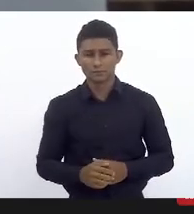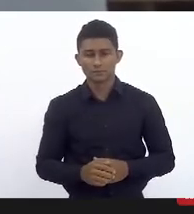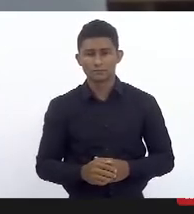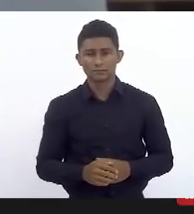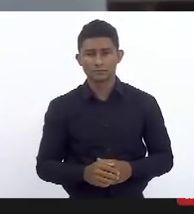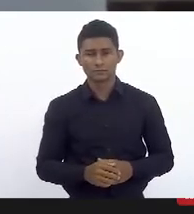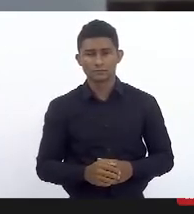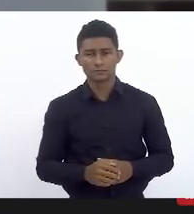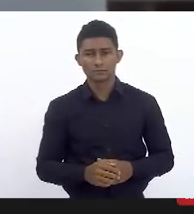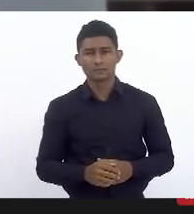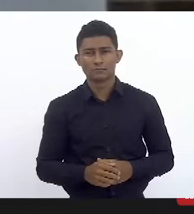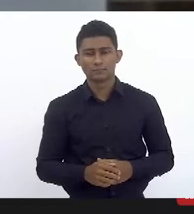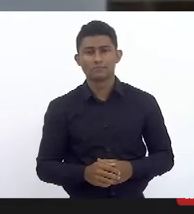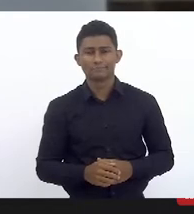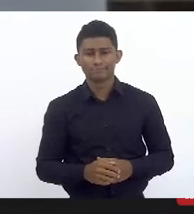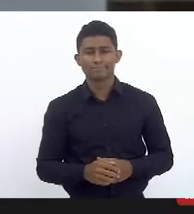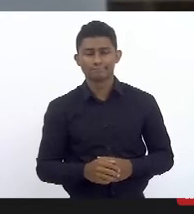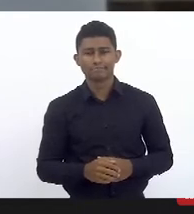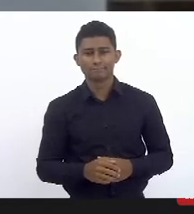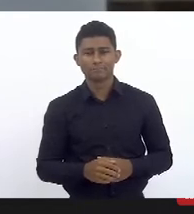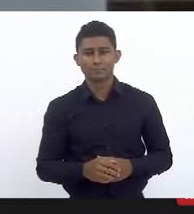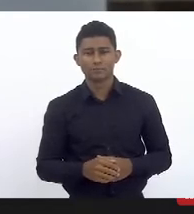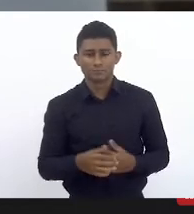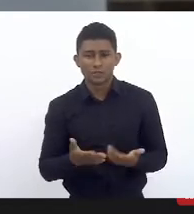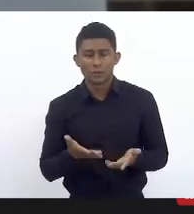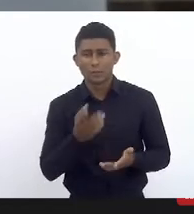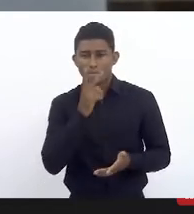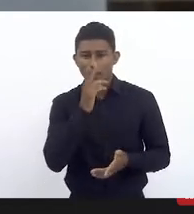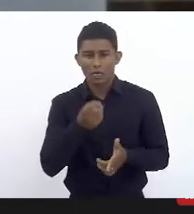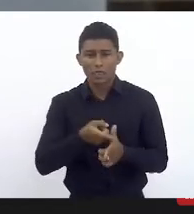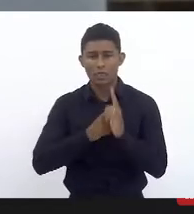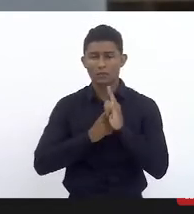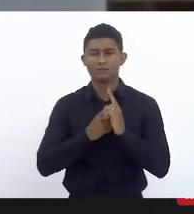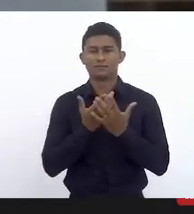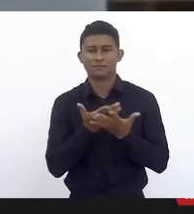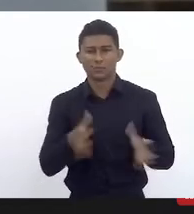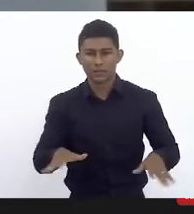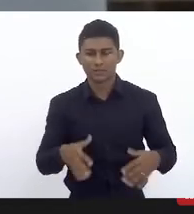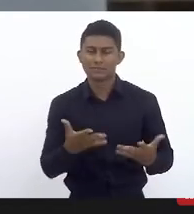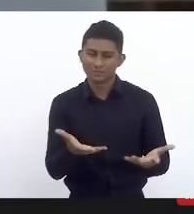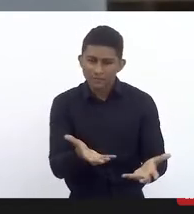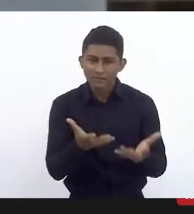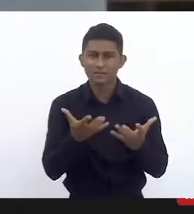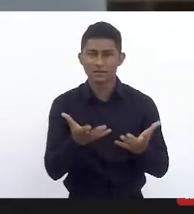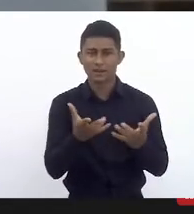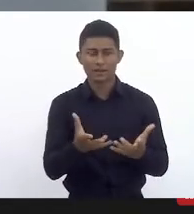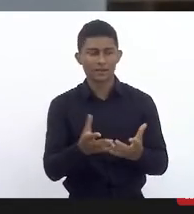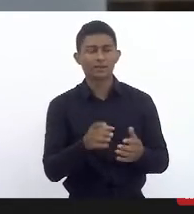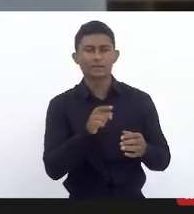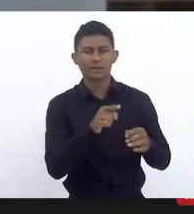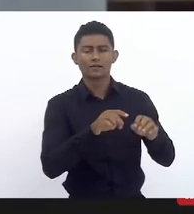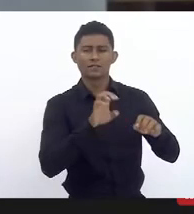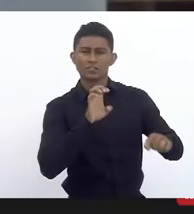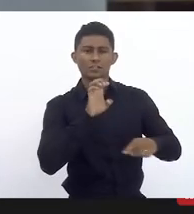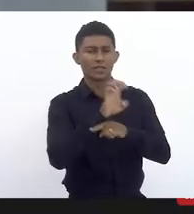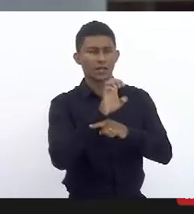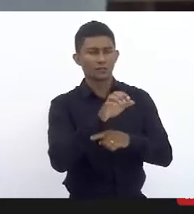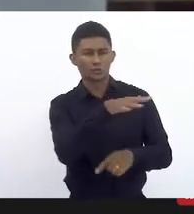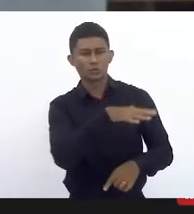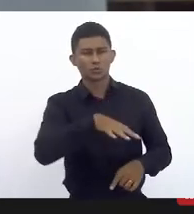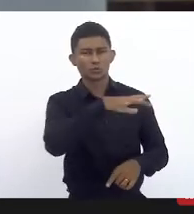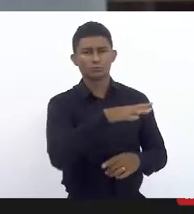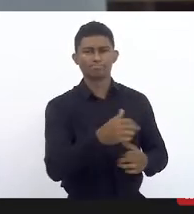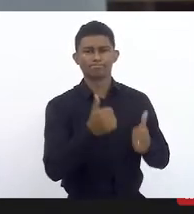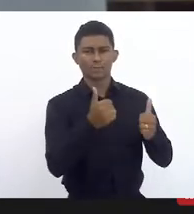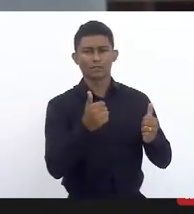sair, né, dessa situação de recuperação e ser autônomo, ser soberano, e isso a gente